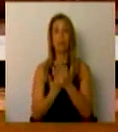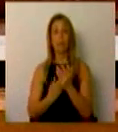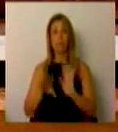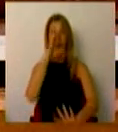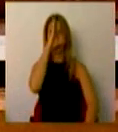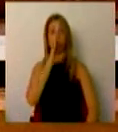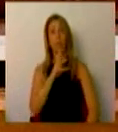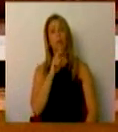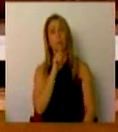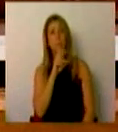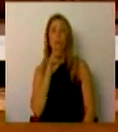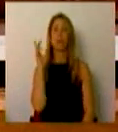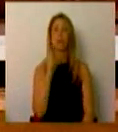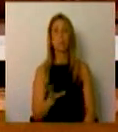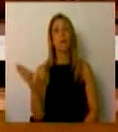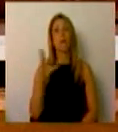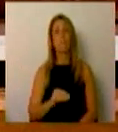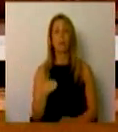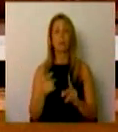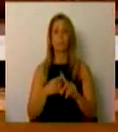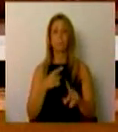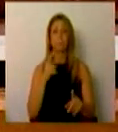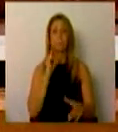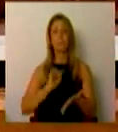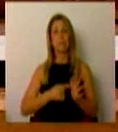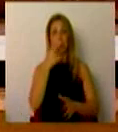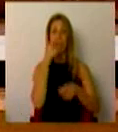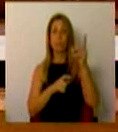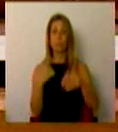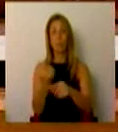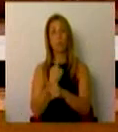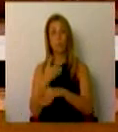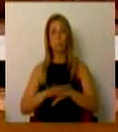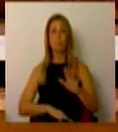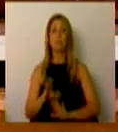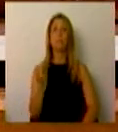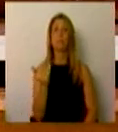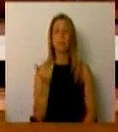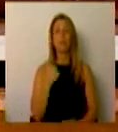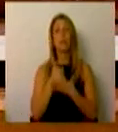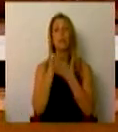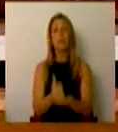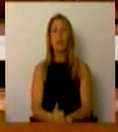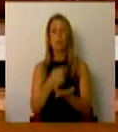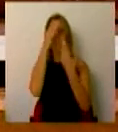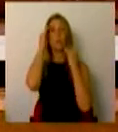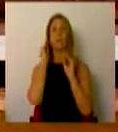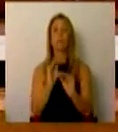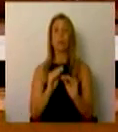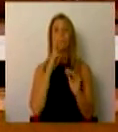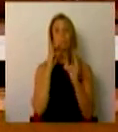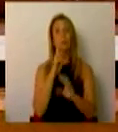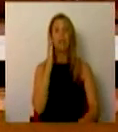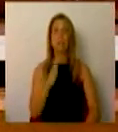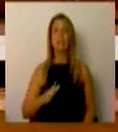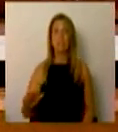de responder às necessidades das pessoas, há muito ainda para fazer. E o contributo da educação, do ensino superior e da ciência para esse desígnio